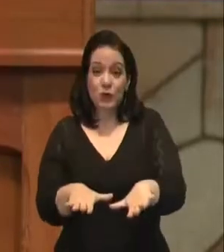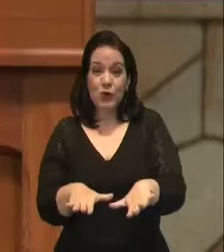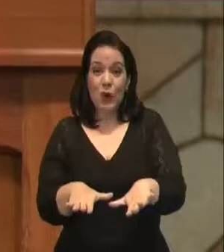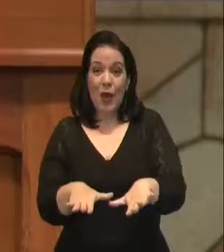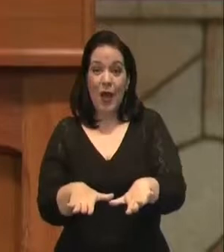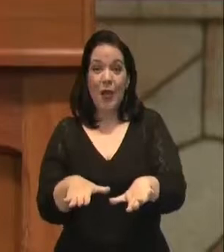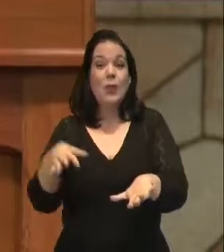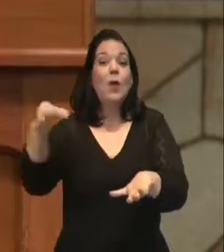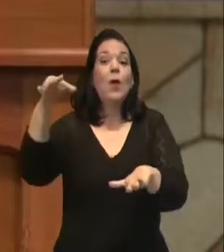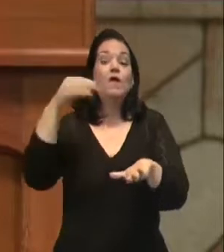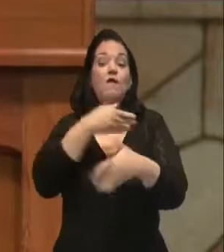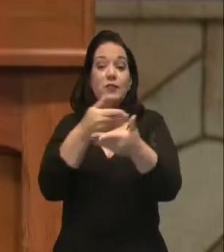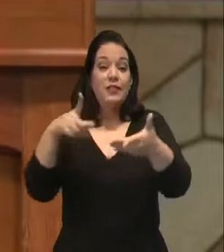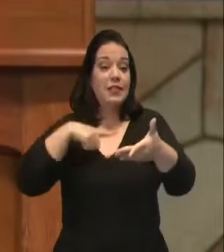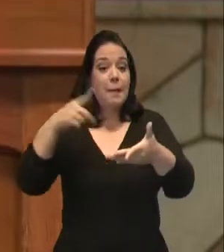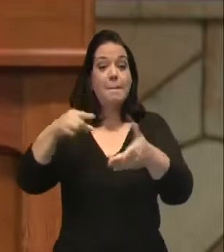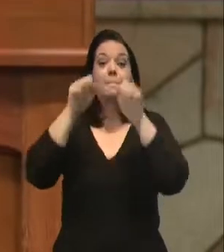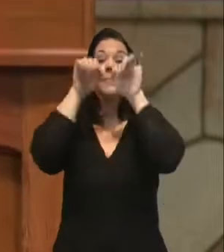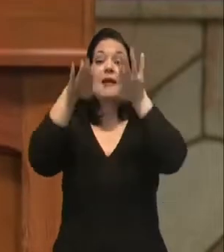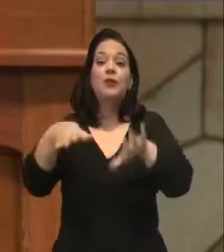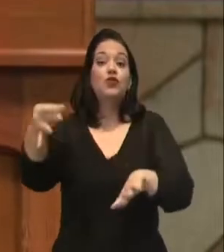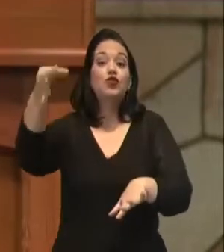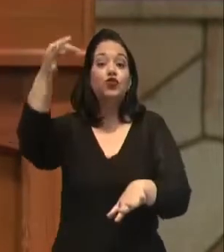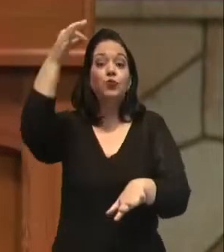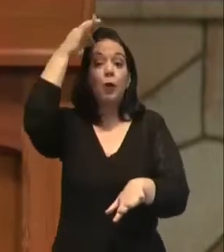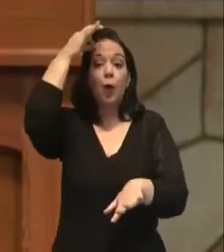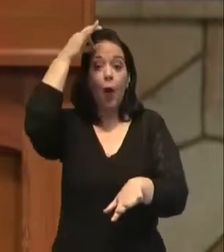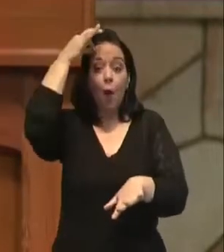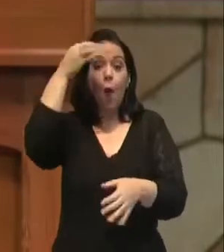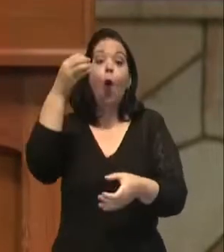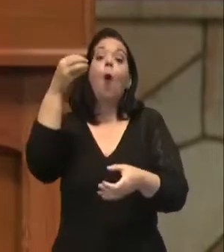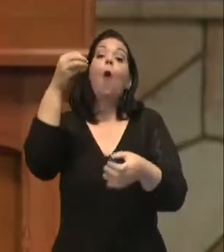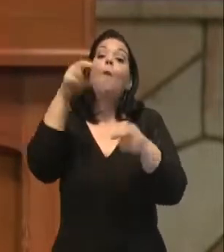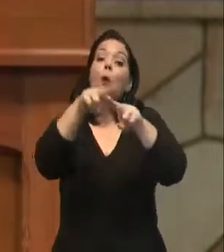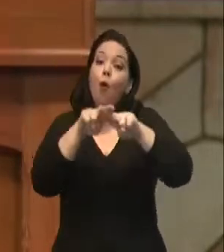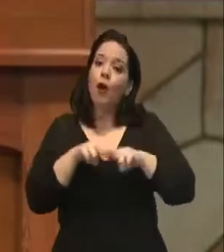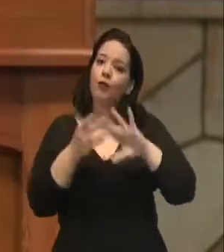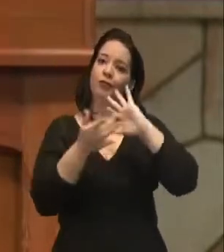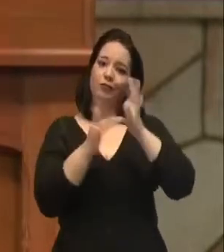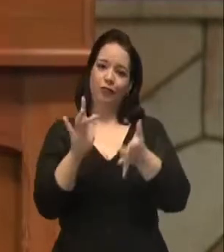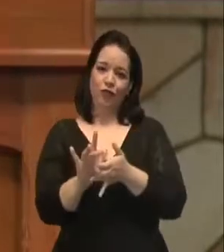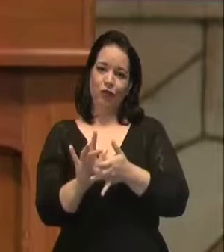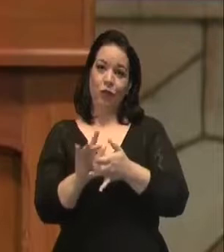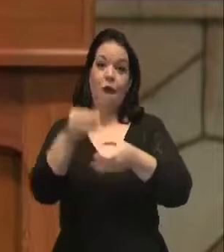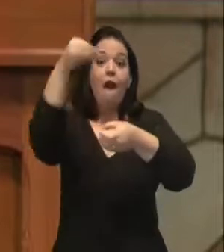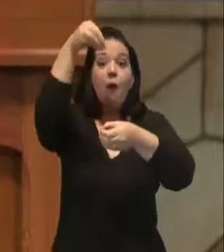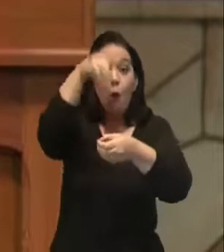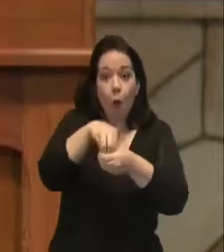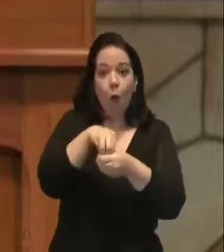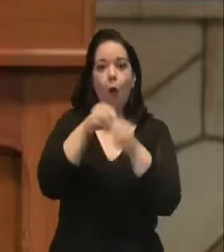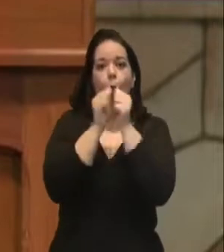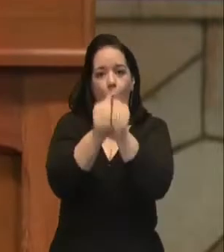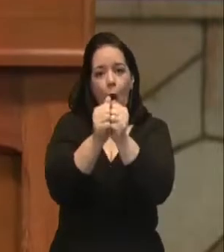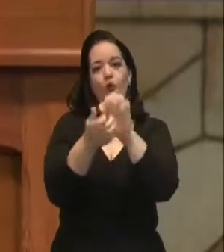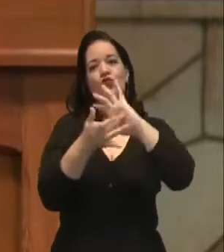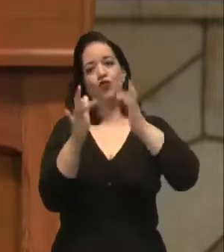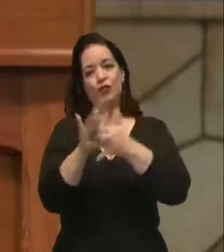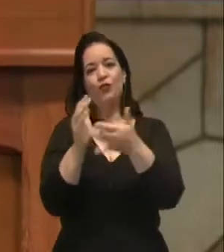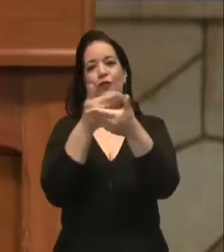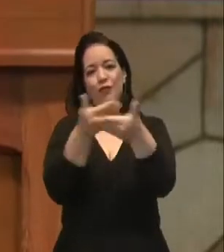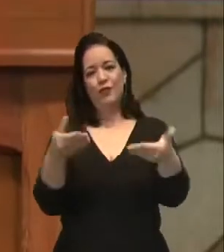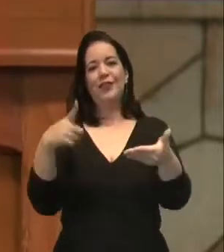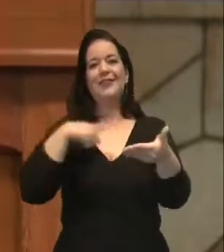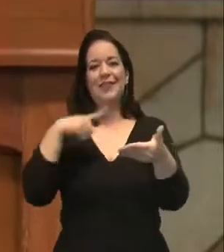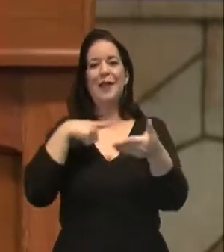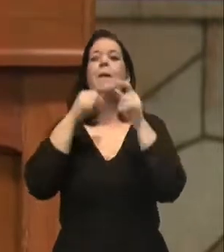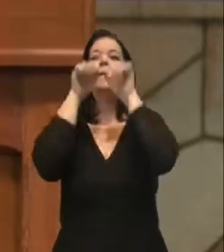espirituais em Cristo. Em Cristo, então, é essa nova esfera da vida do cristão.